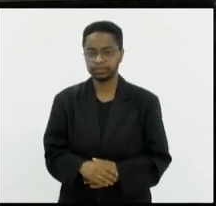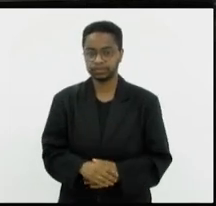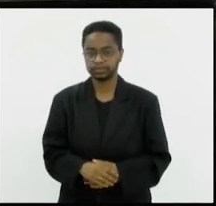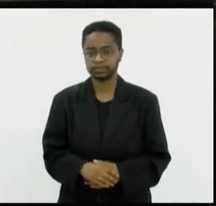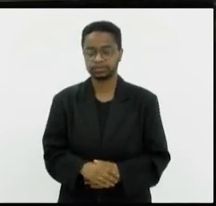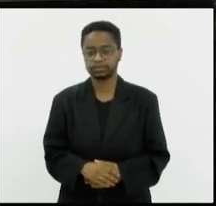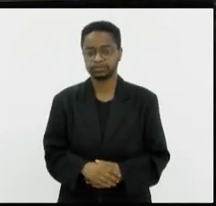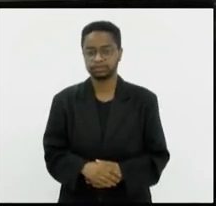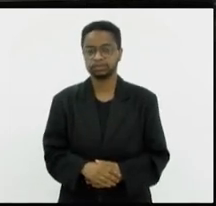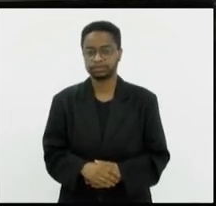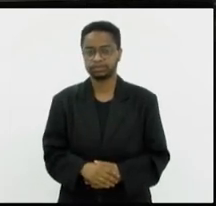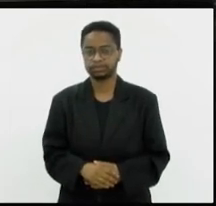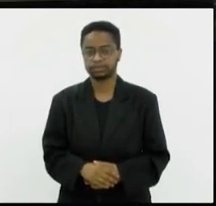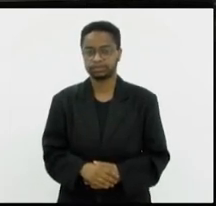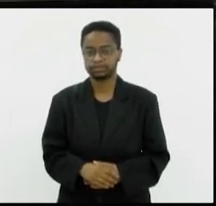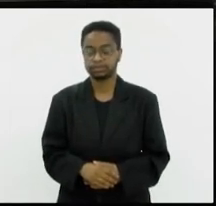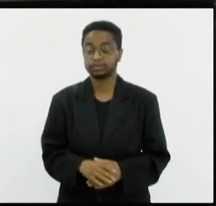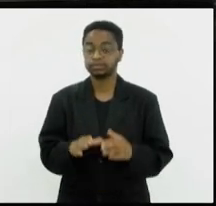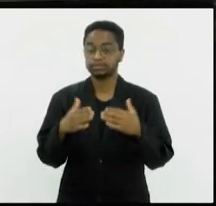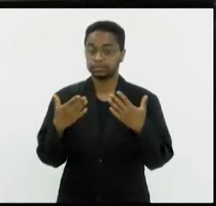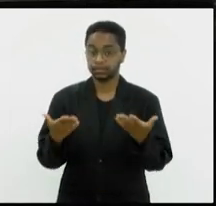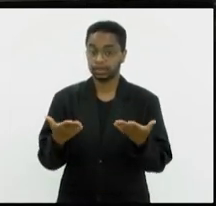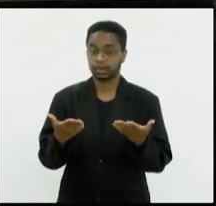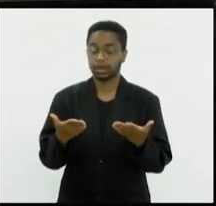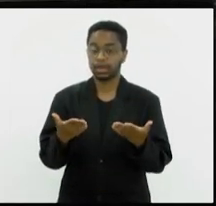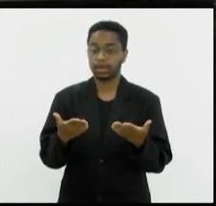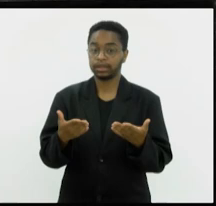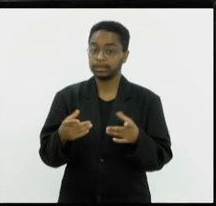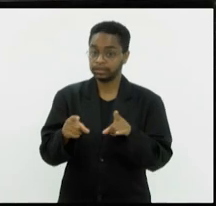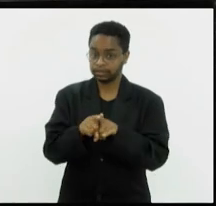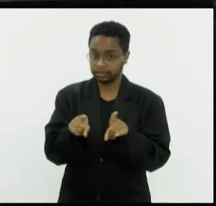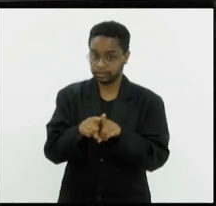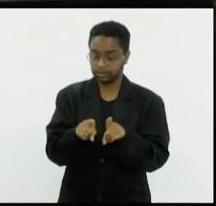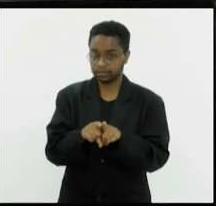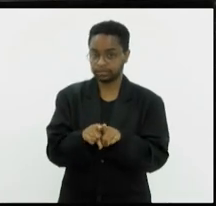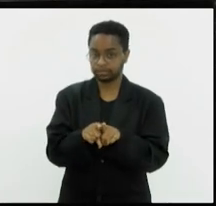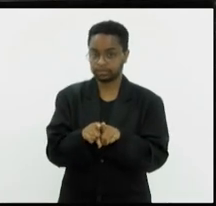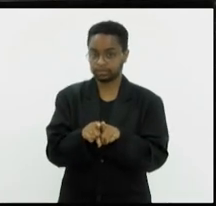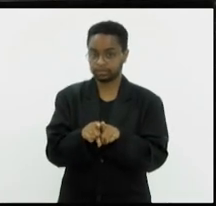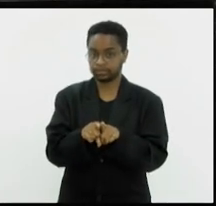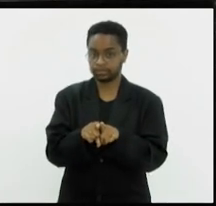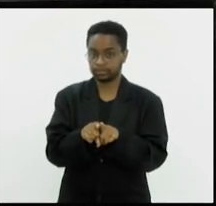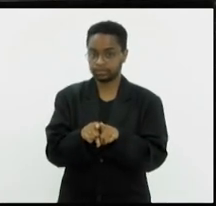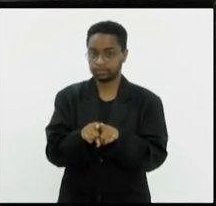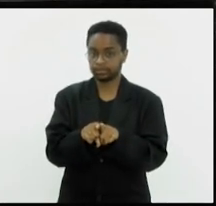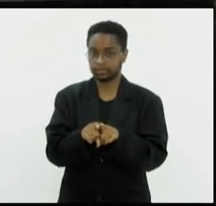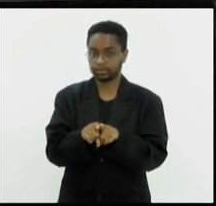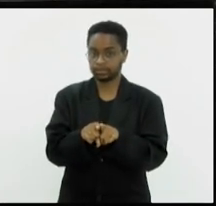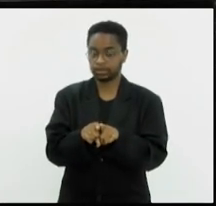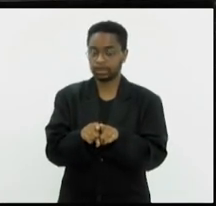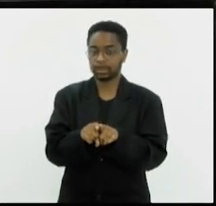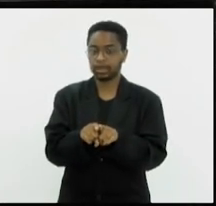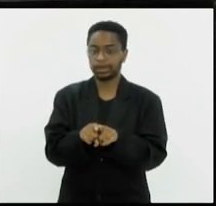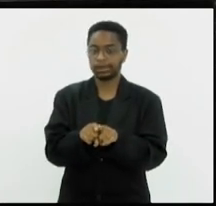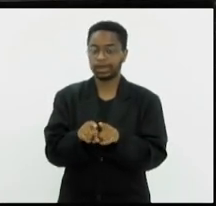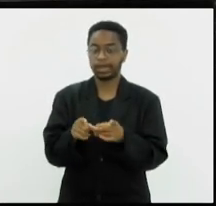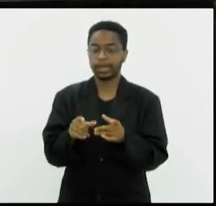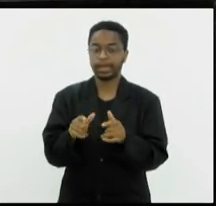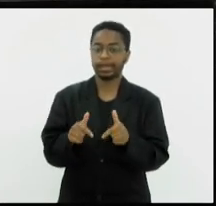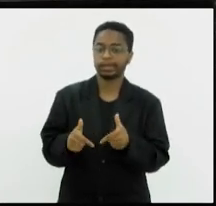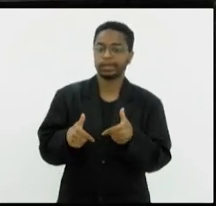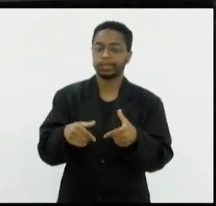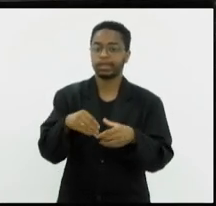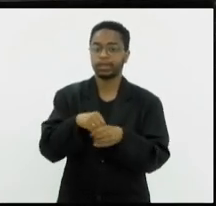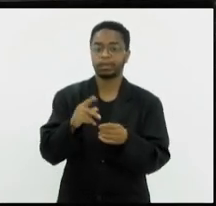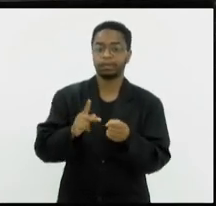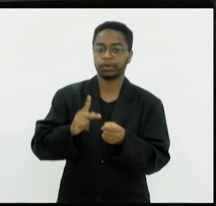né e não satisfeito se meteu dentro da Petrobras determinando